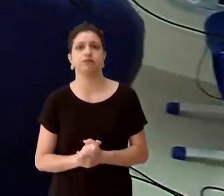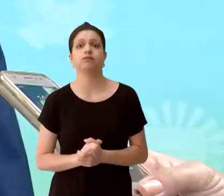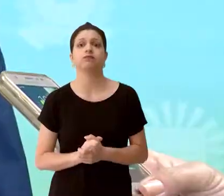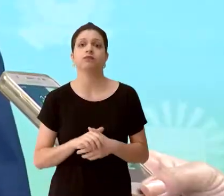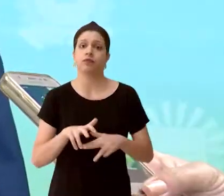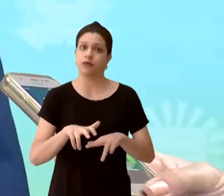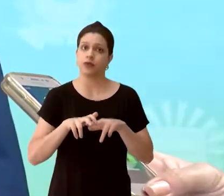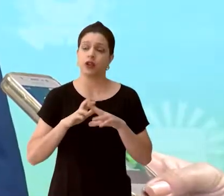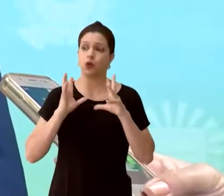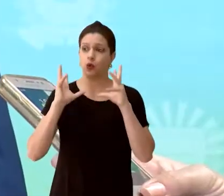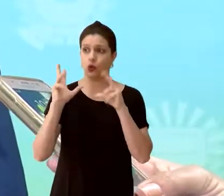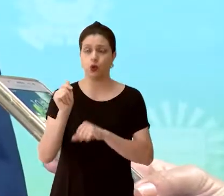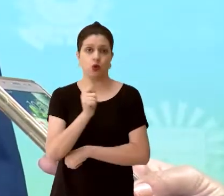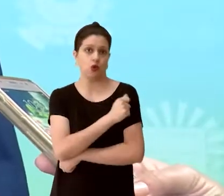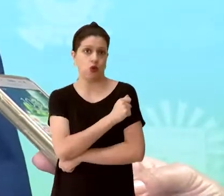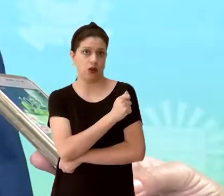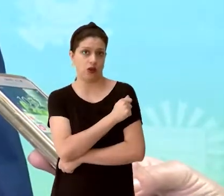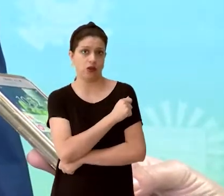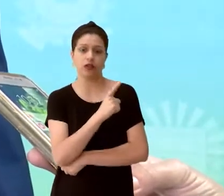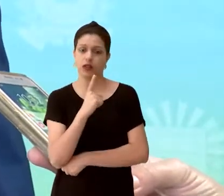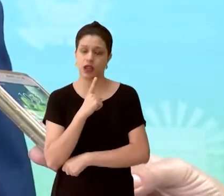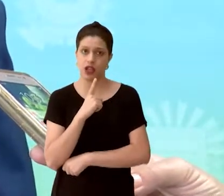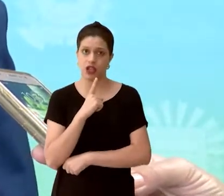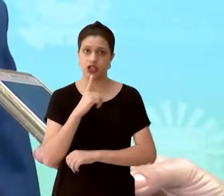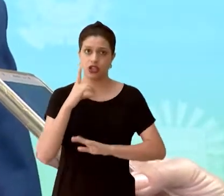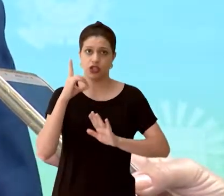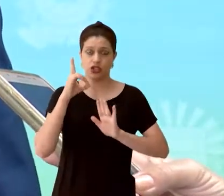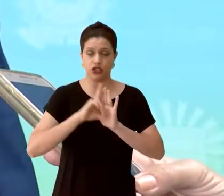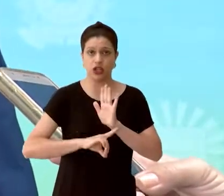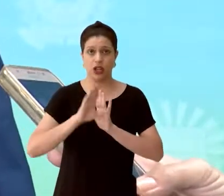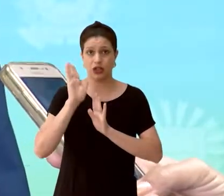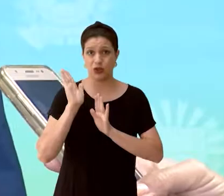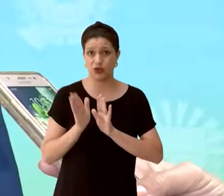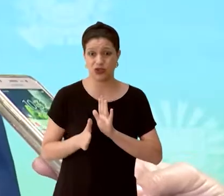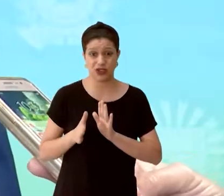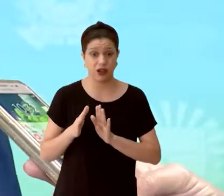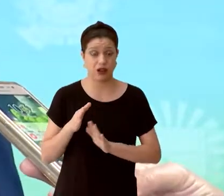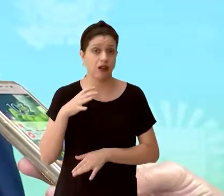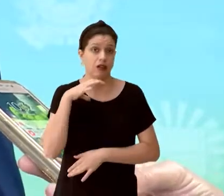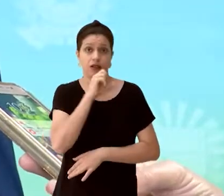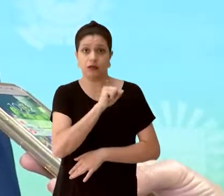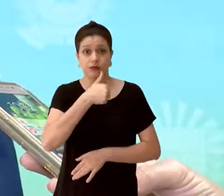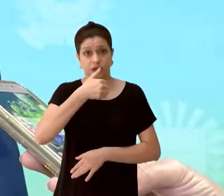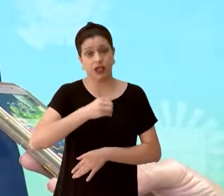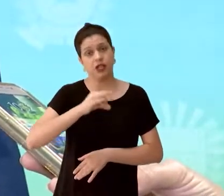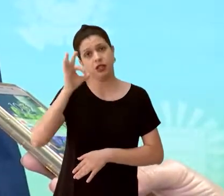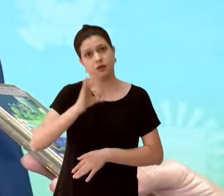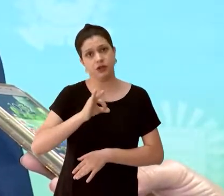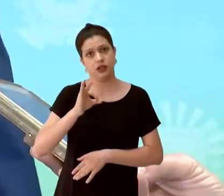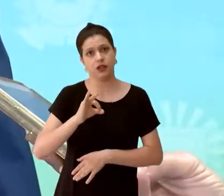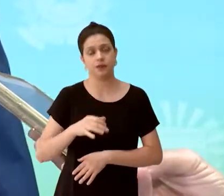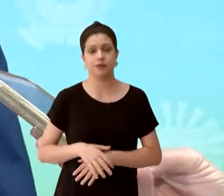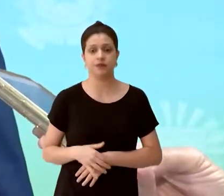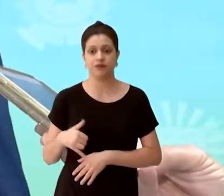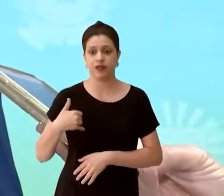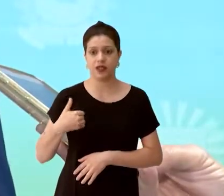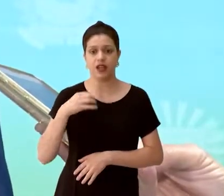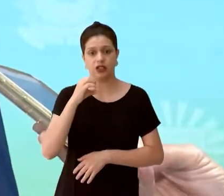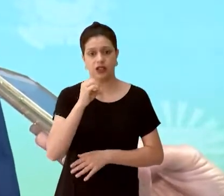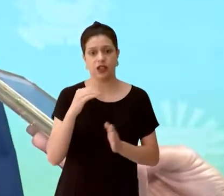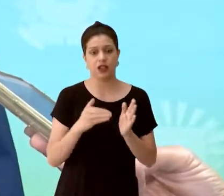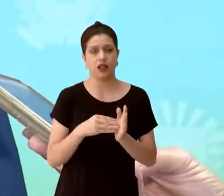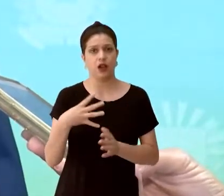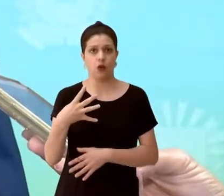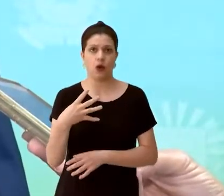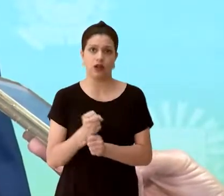10%. De uma forma ou de outra, todos os alunos teriam direito já imediatamente aos 10%, também de 0